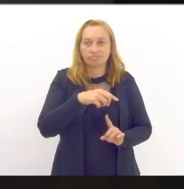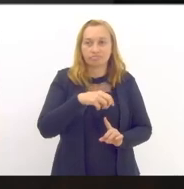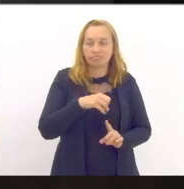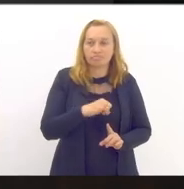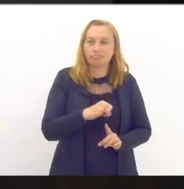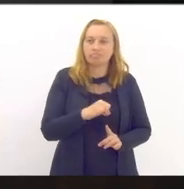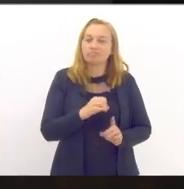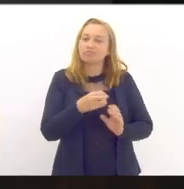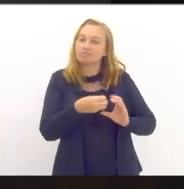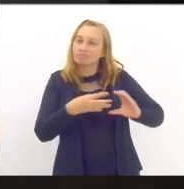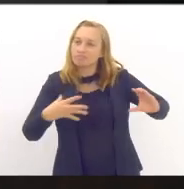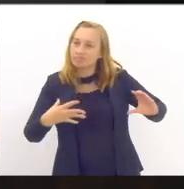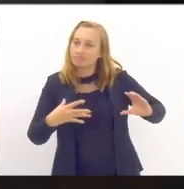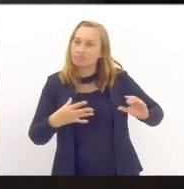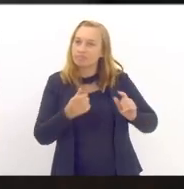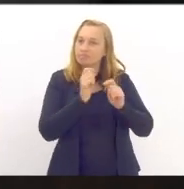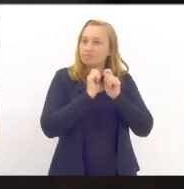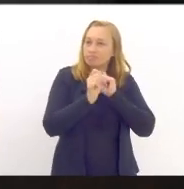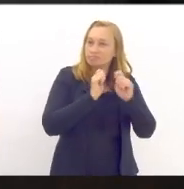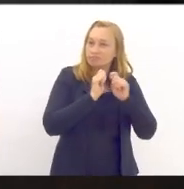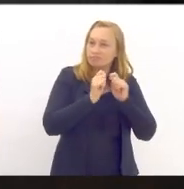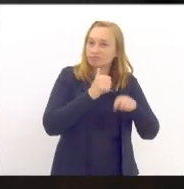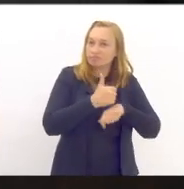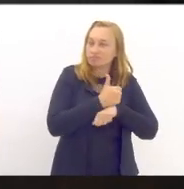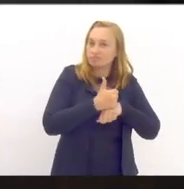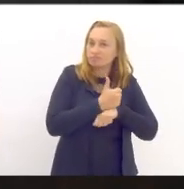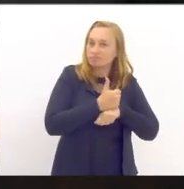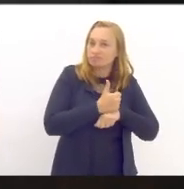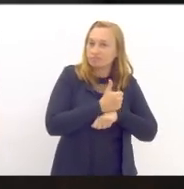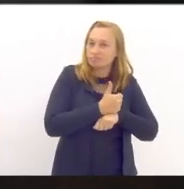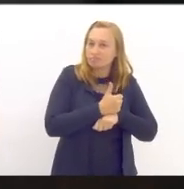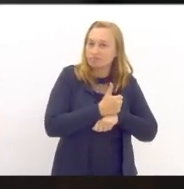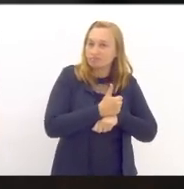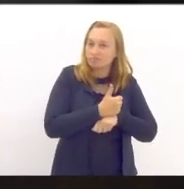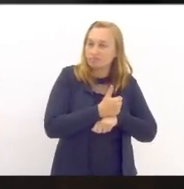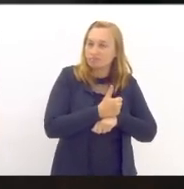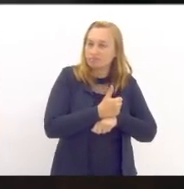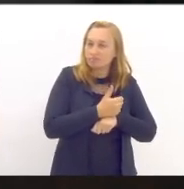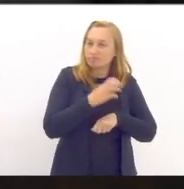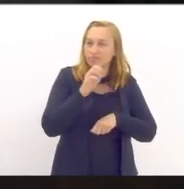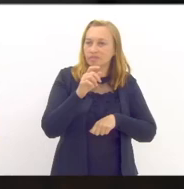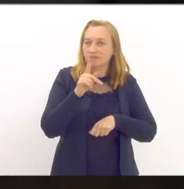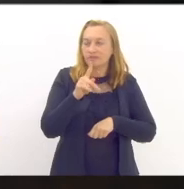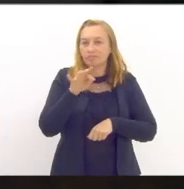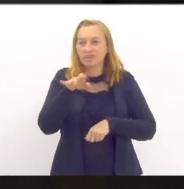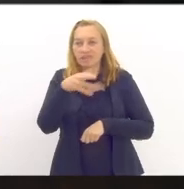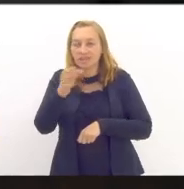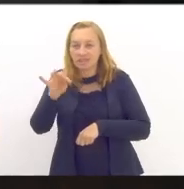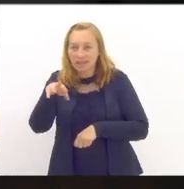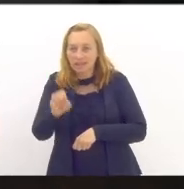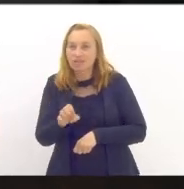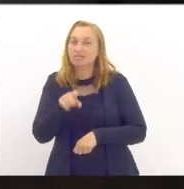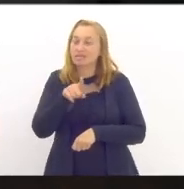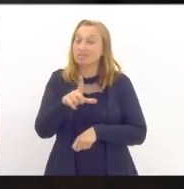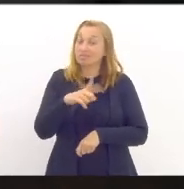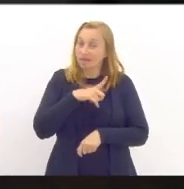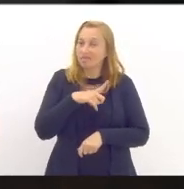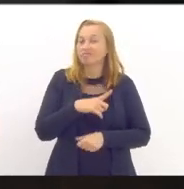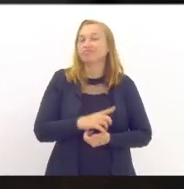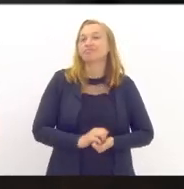das características do jornalista profissional é a imparcialidade, e isso você tem de sobra.